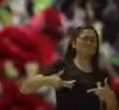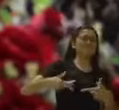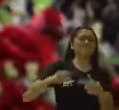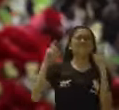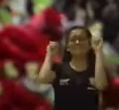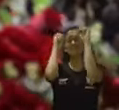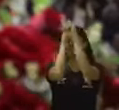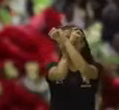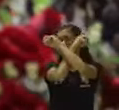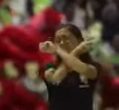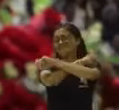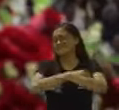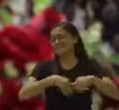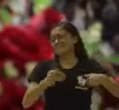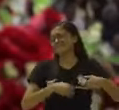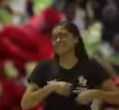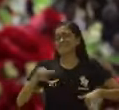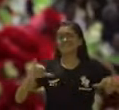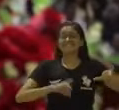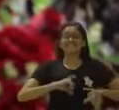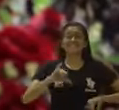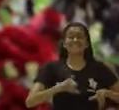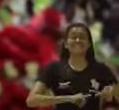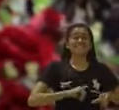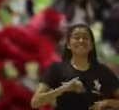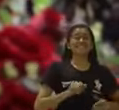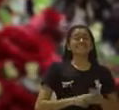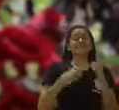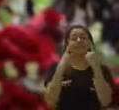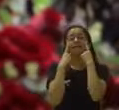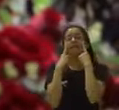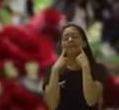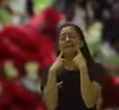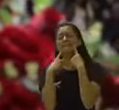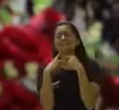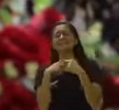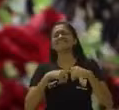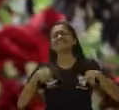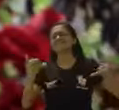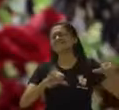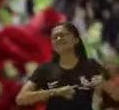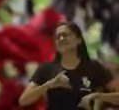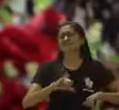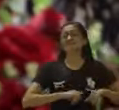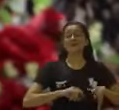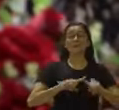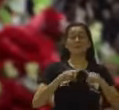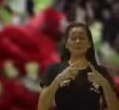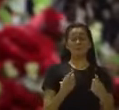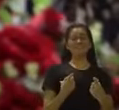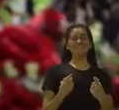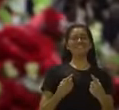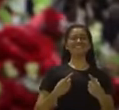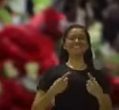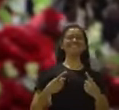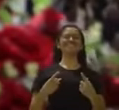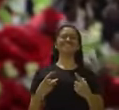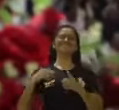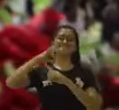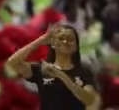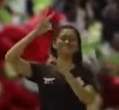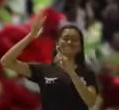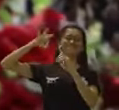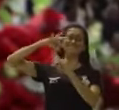muita escassez, é muita privação, são muitas lágrimas, muito sofrimento. Mas o bendito Espírito